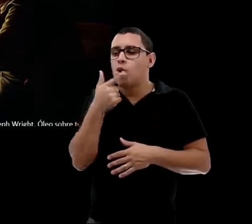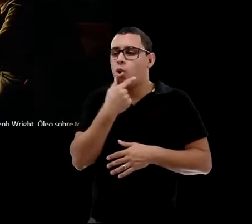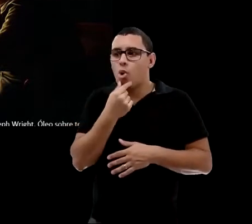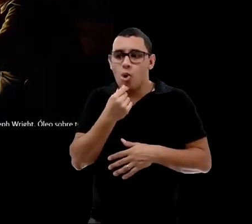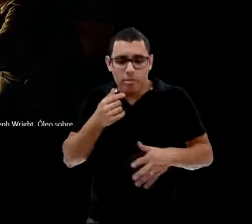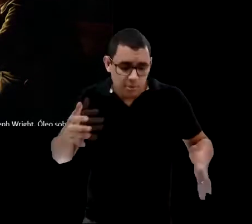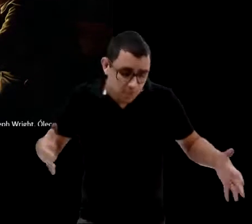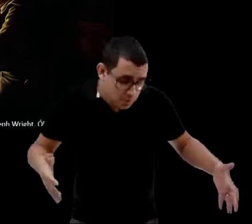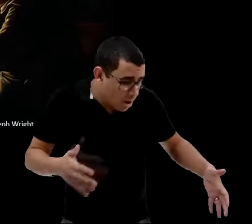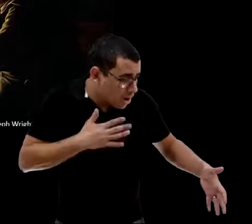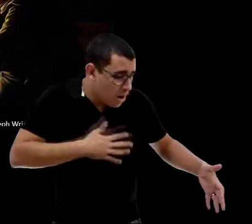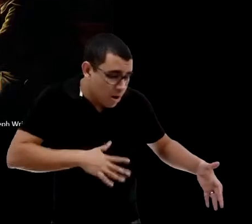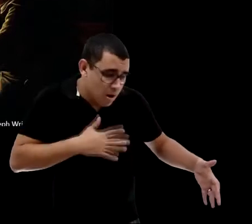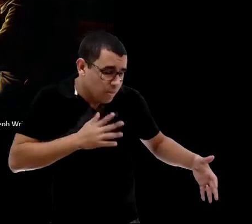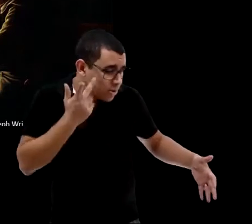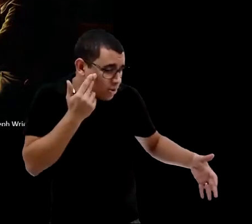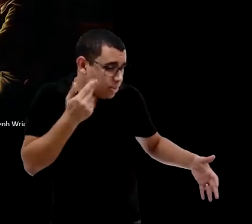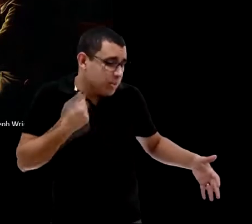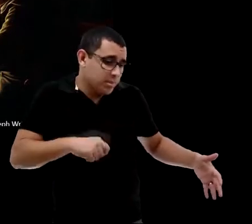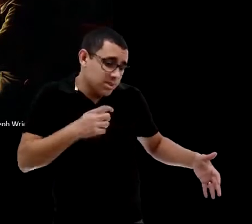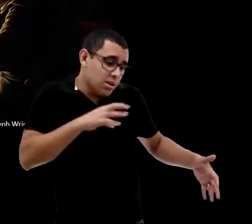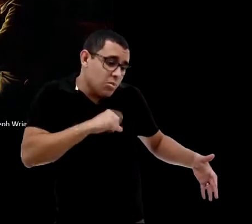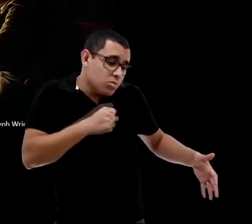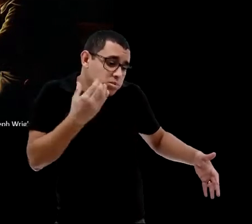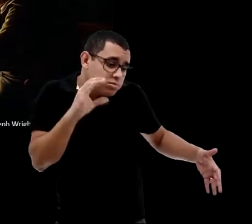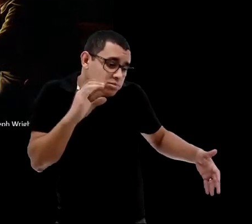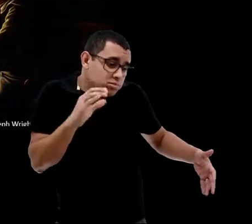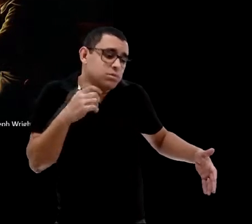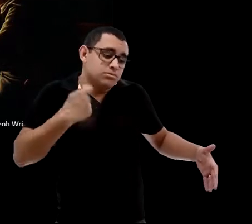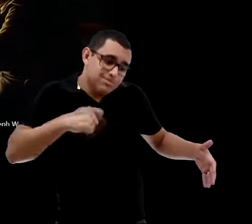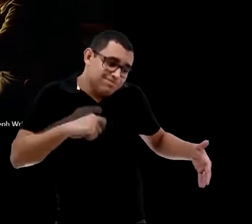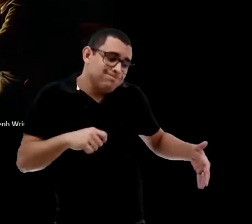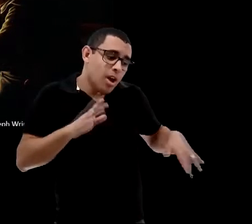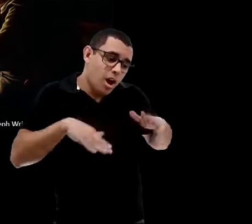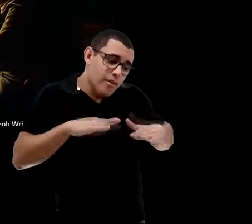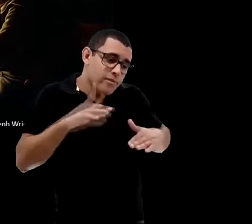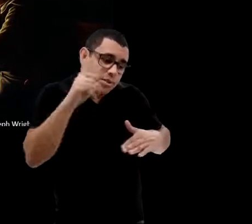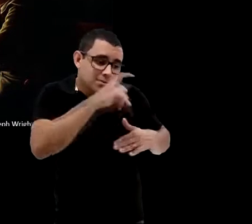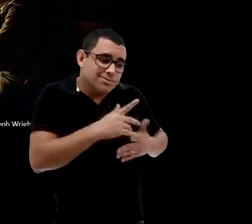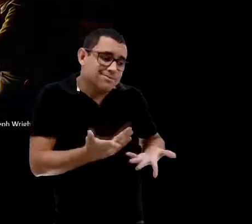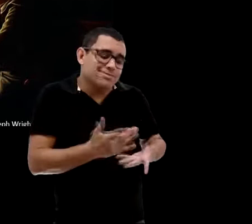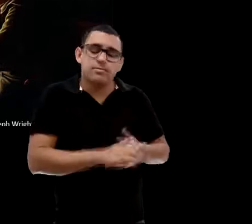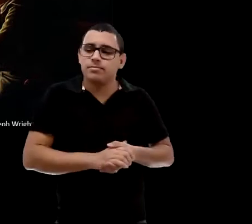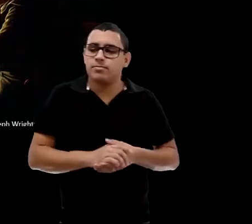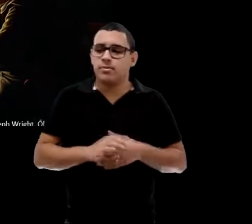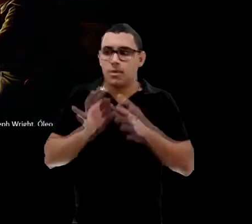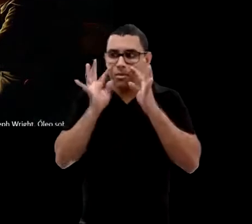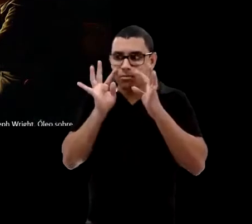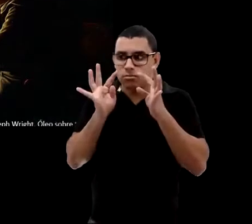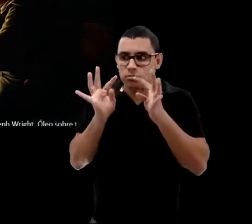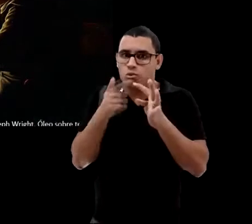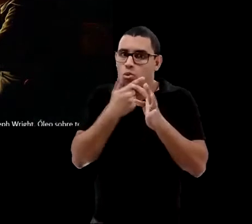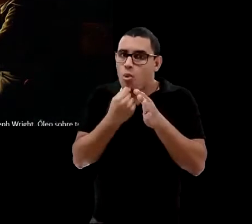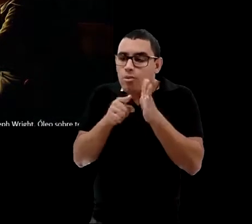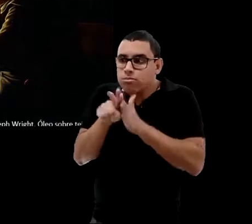pássaro. O homem ao lado delas, que parece querer convencê-la de que o amor à ciência impõe certos sacrifícios. A atenção total